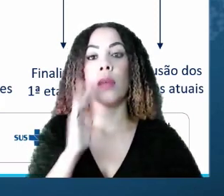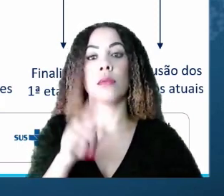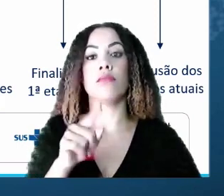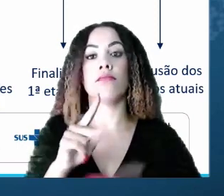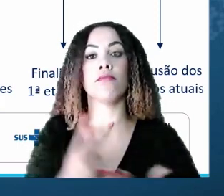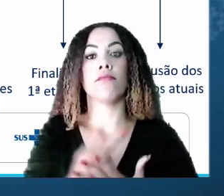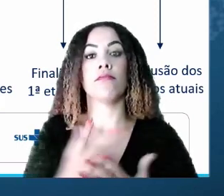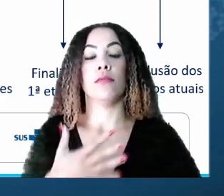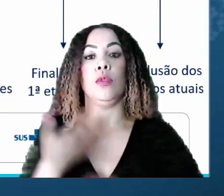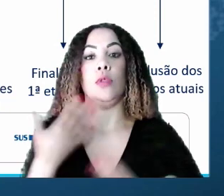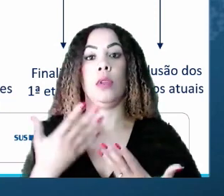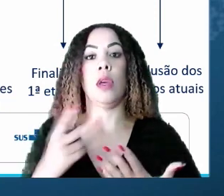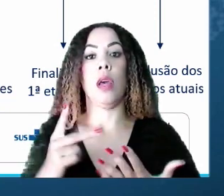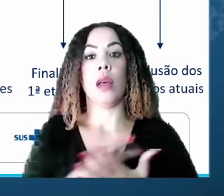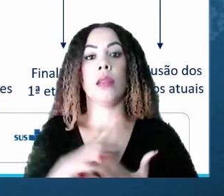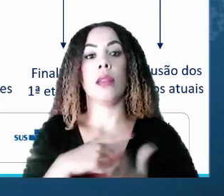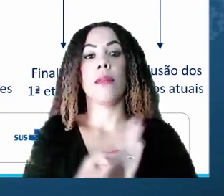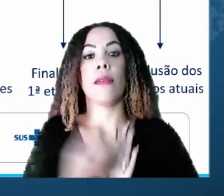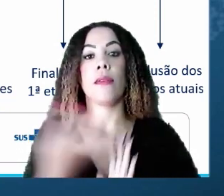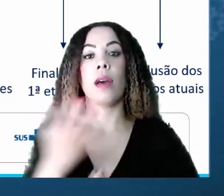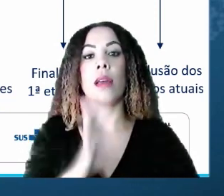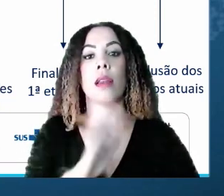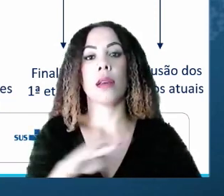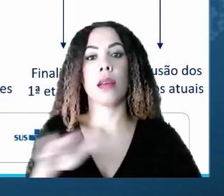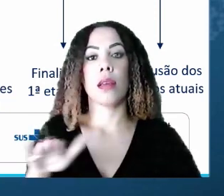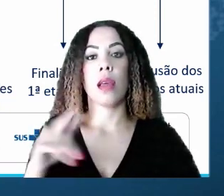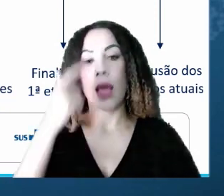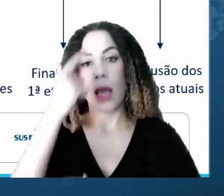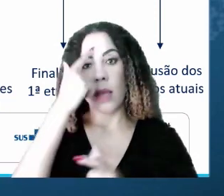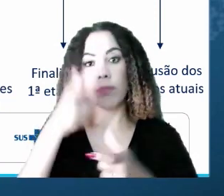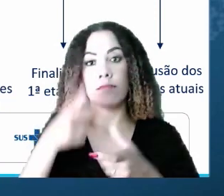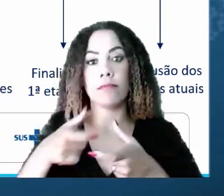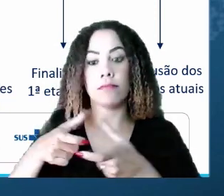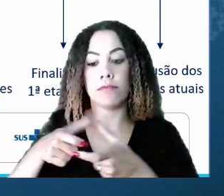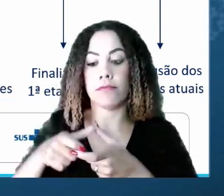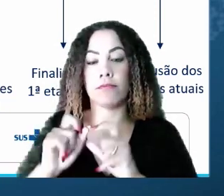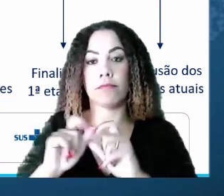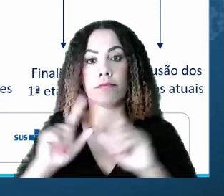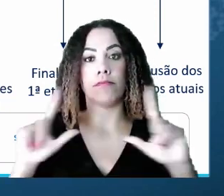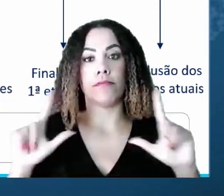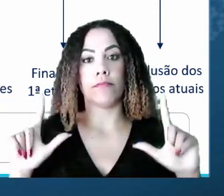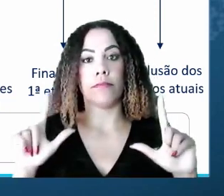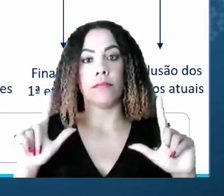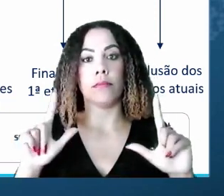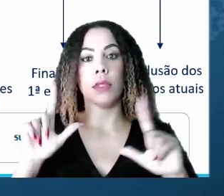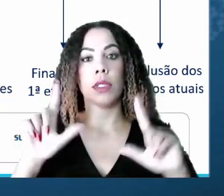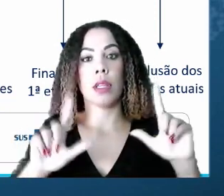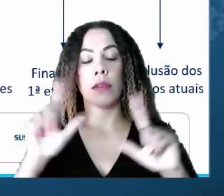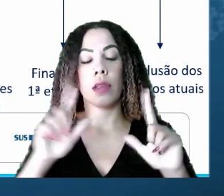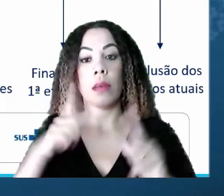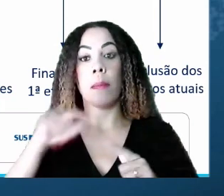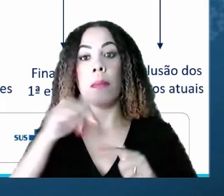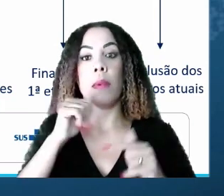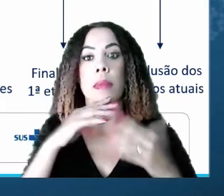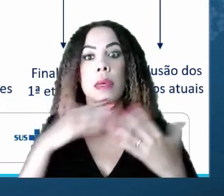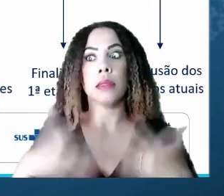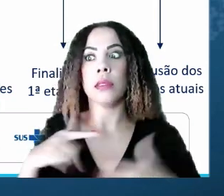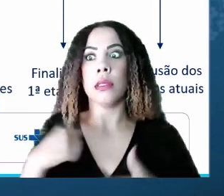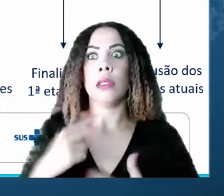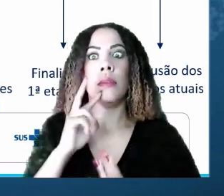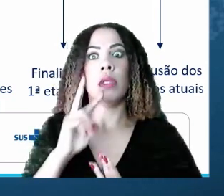lidar com várias crianças com uma cabeça pequenininha aparecendo na TV, o desespero das mães, você não entender muito bem aquilo. Então, o